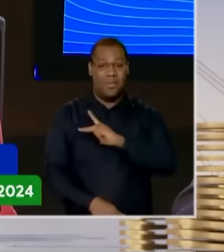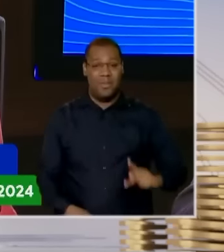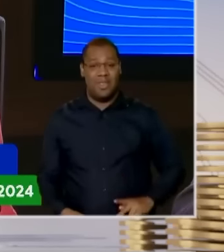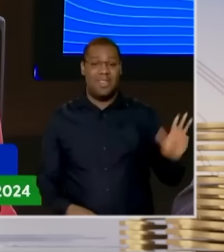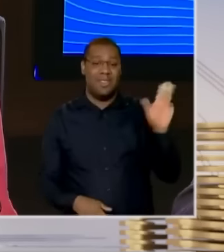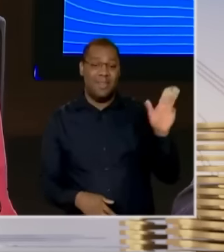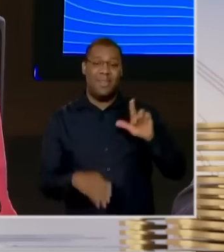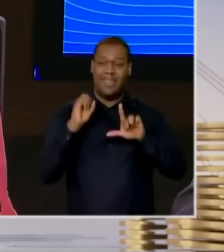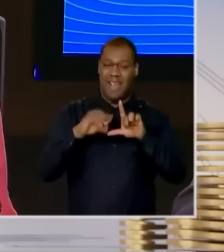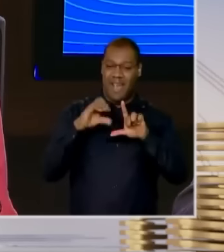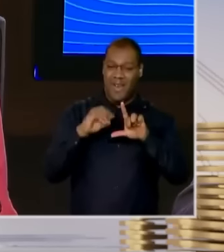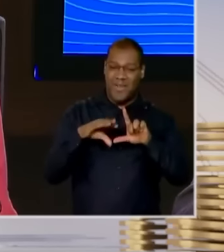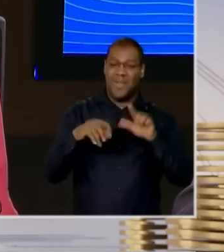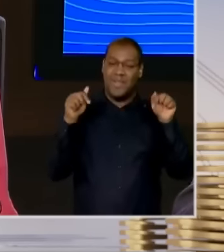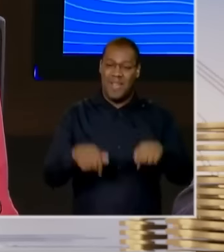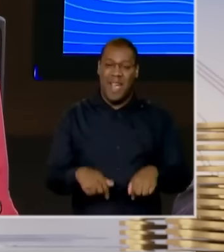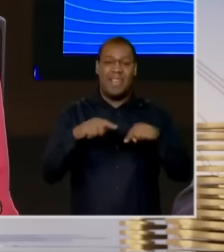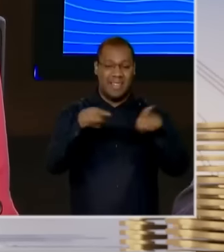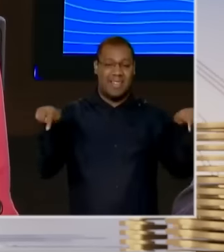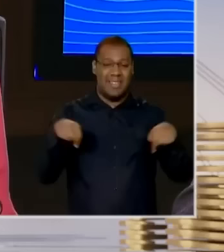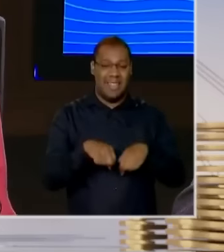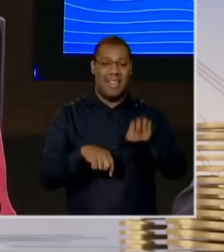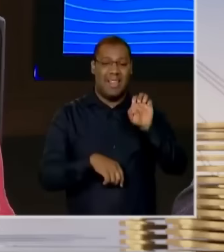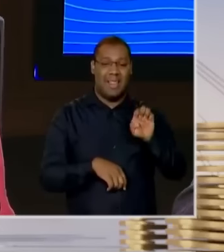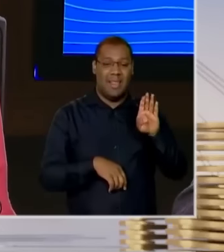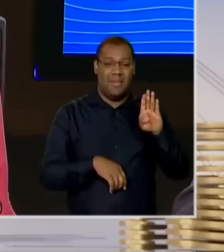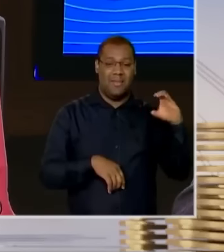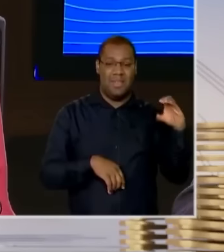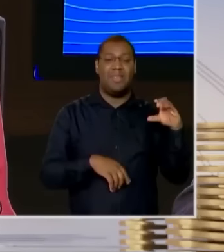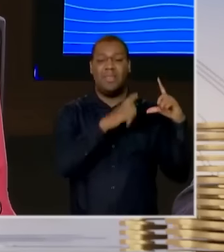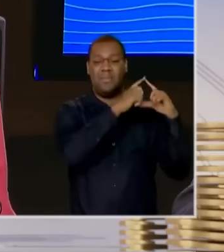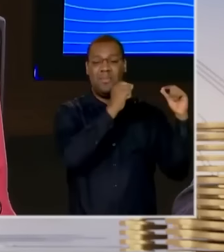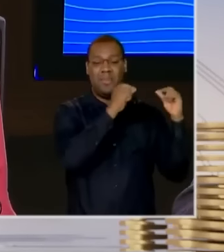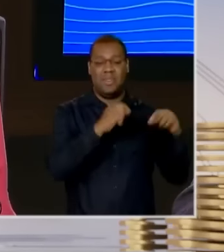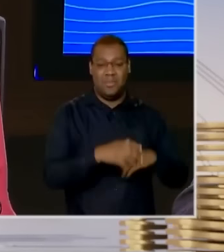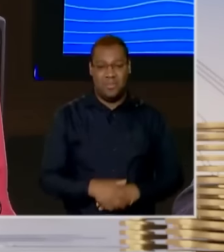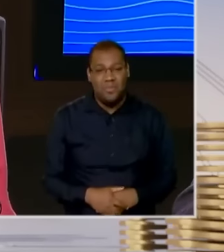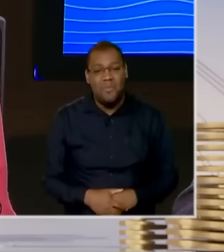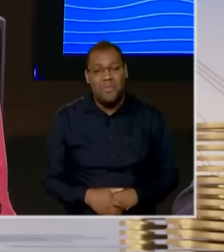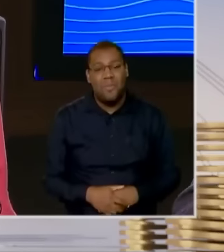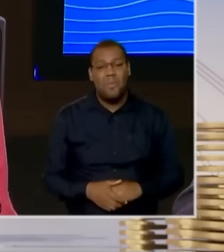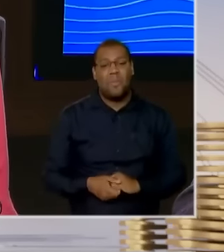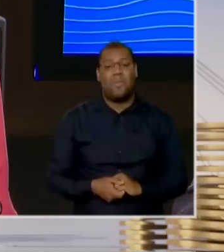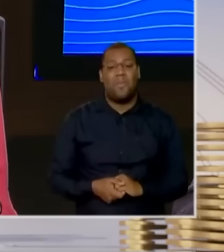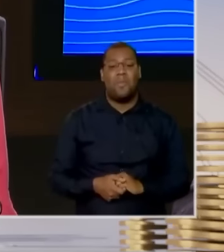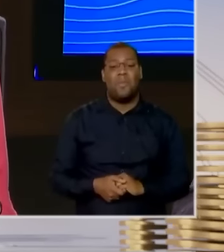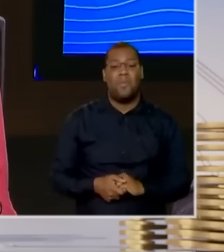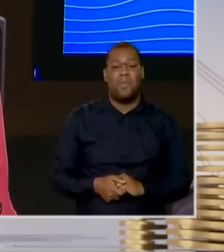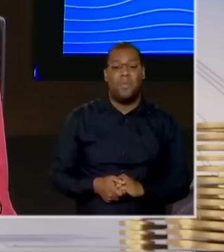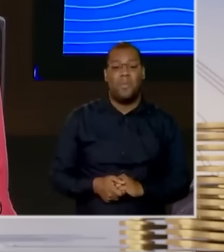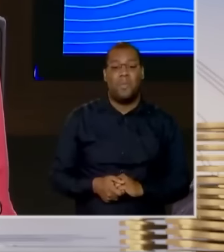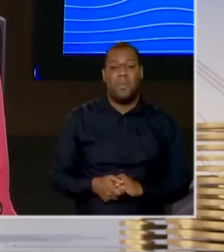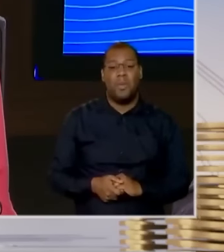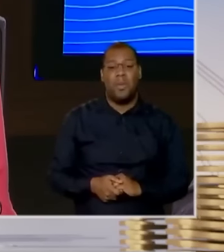né? Esta que é a queda de braços. E o presidente Lula hoje praticamente repetiu o que ele falou em 1º de maio,